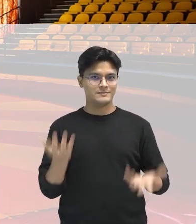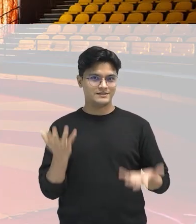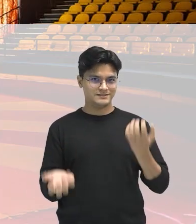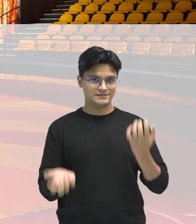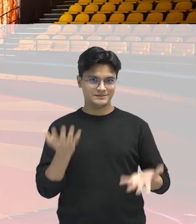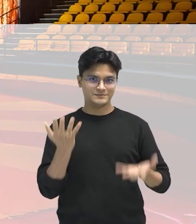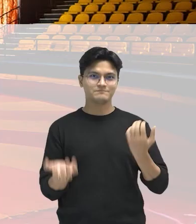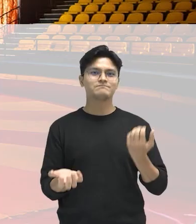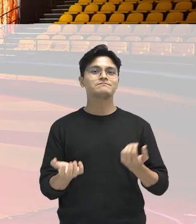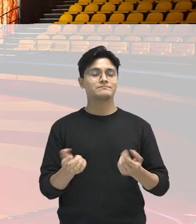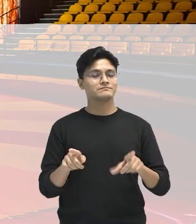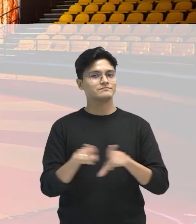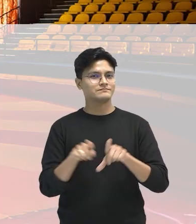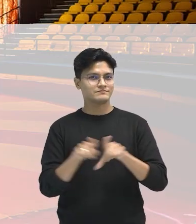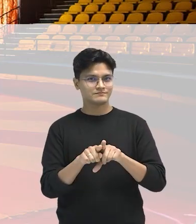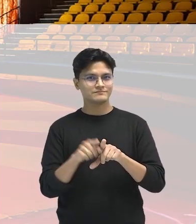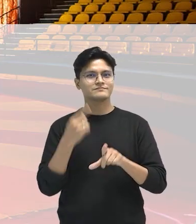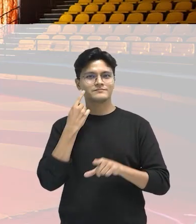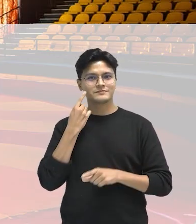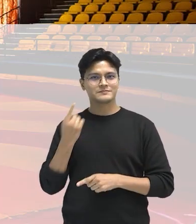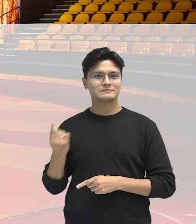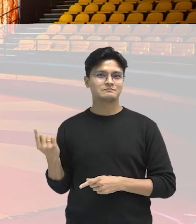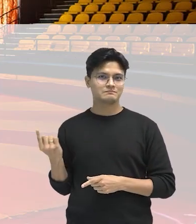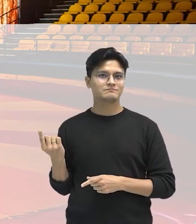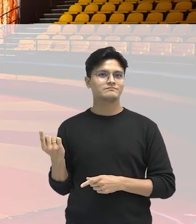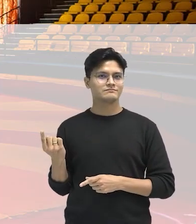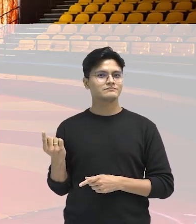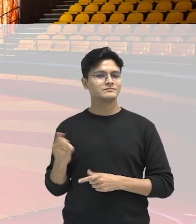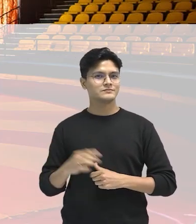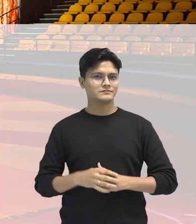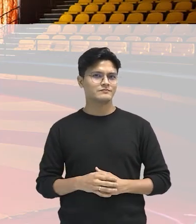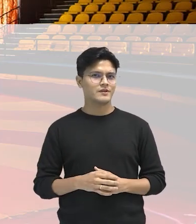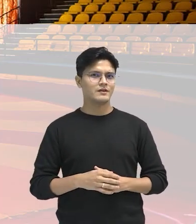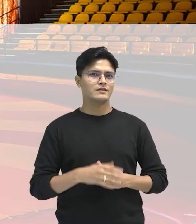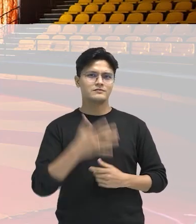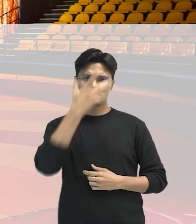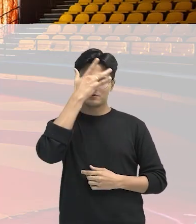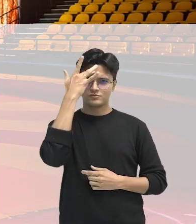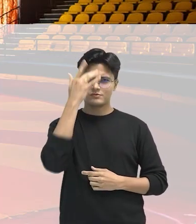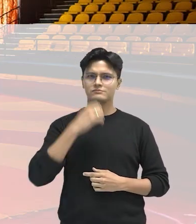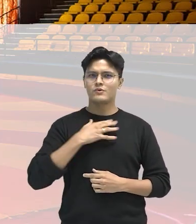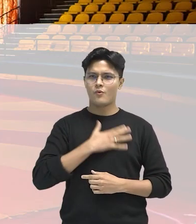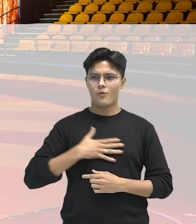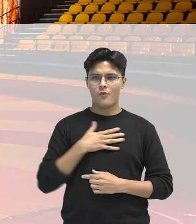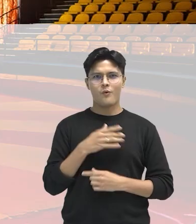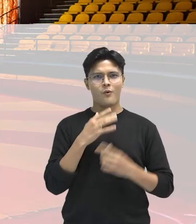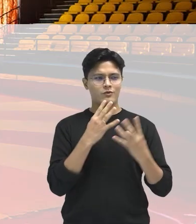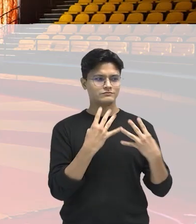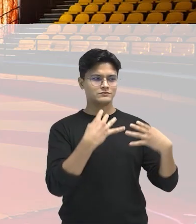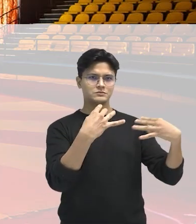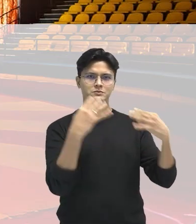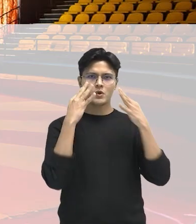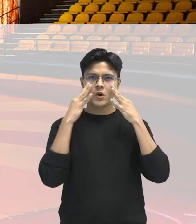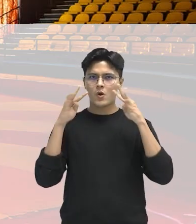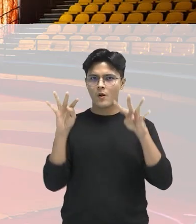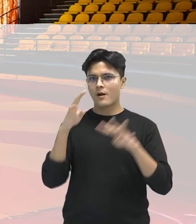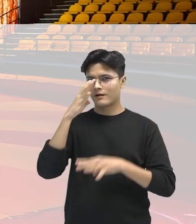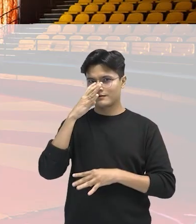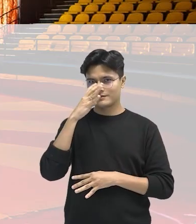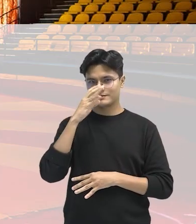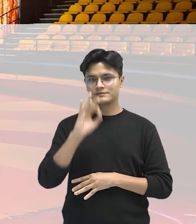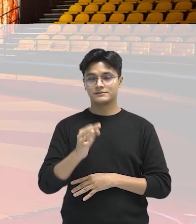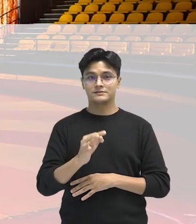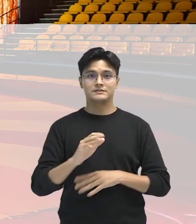malabaristas. Esses também, né, tiram suspiros dos espectadores. Então, olha só,